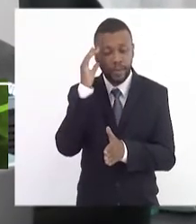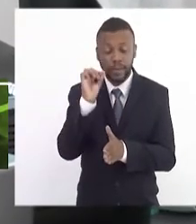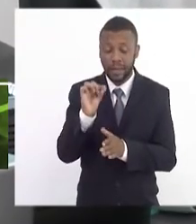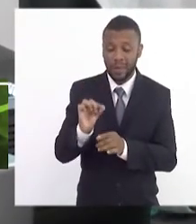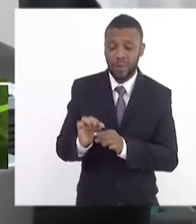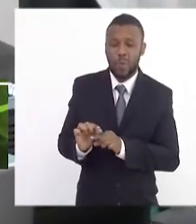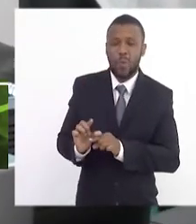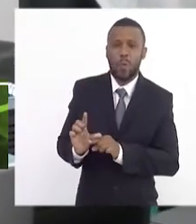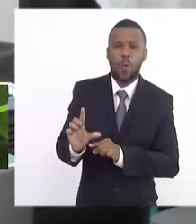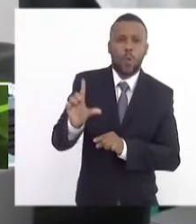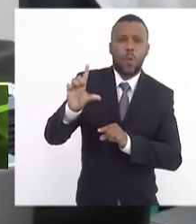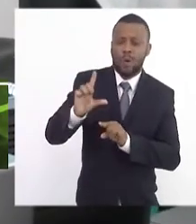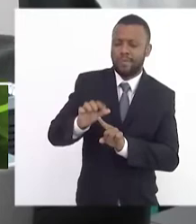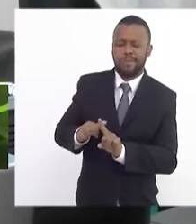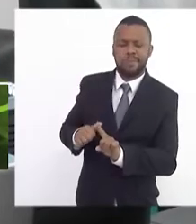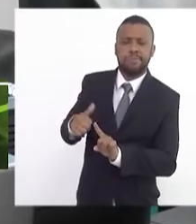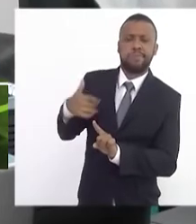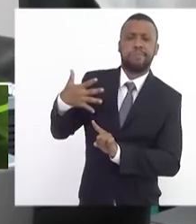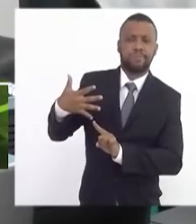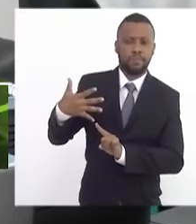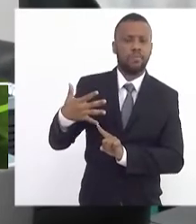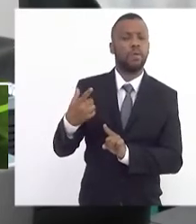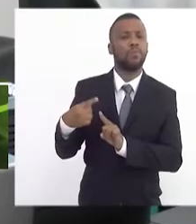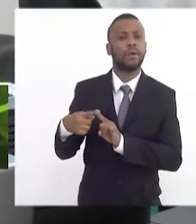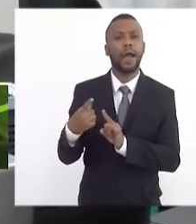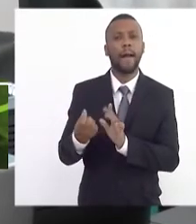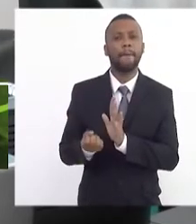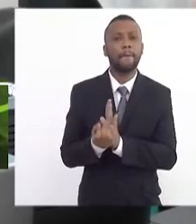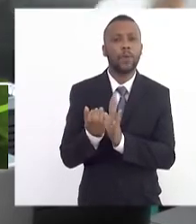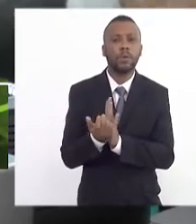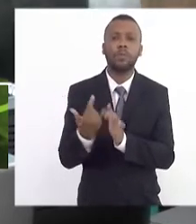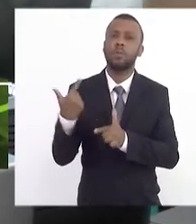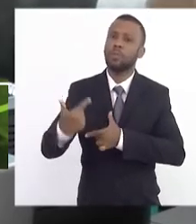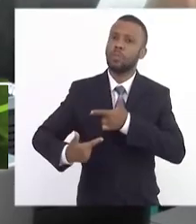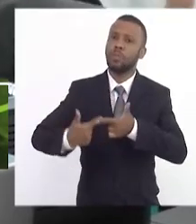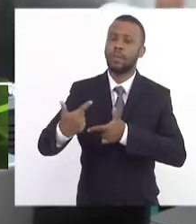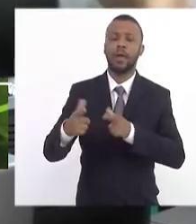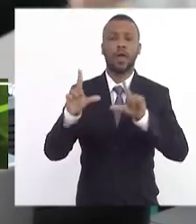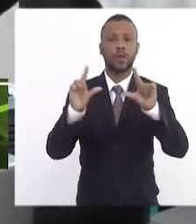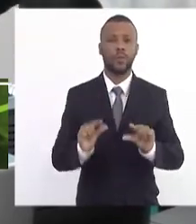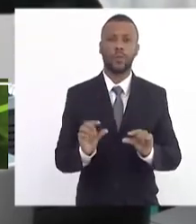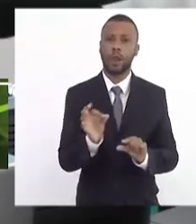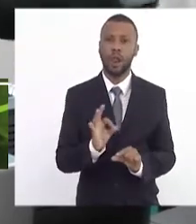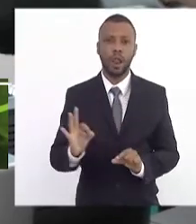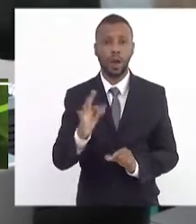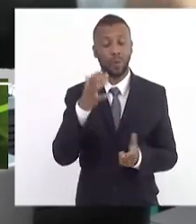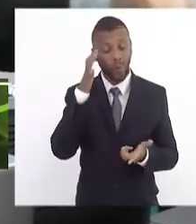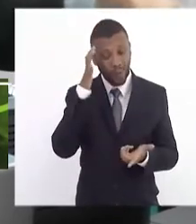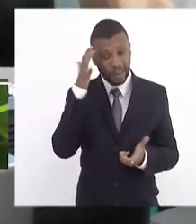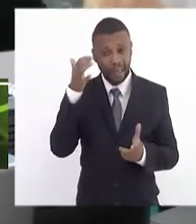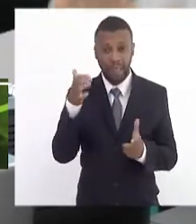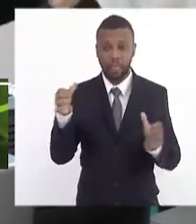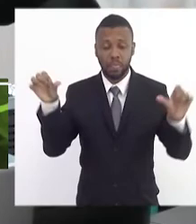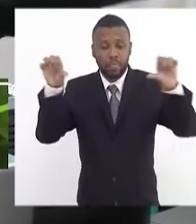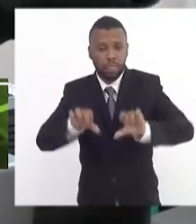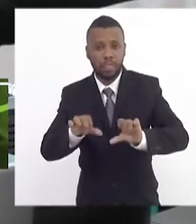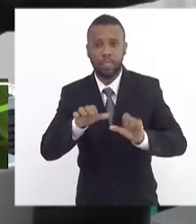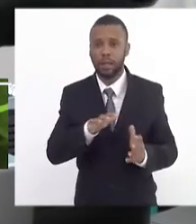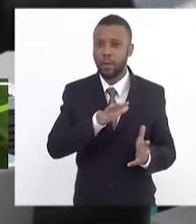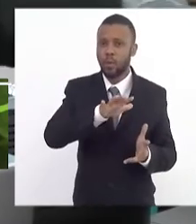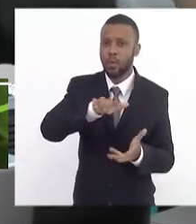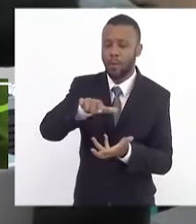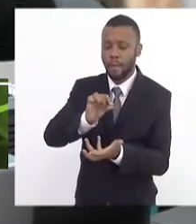né? Porque a produção não diminuiu, ao contrário, com a crise internacional, todos